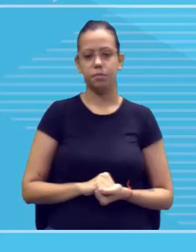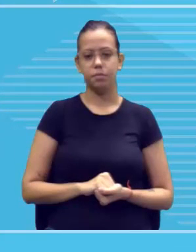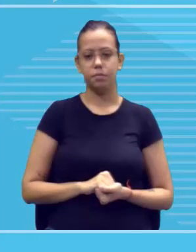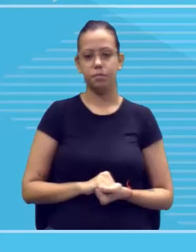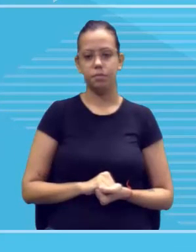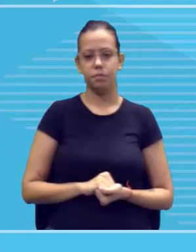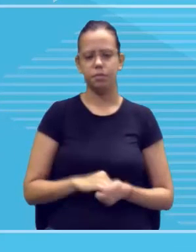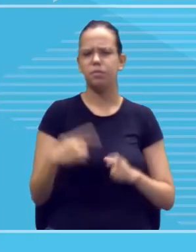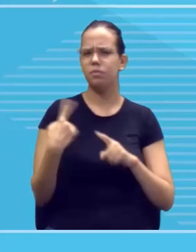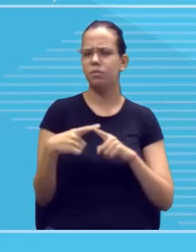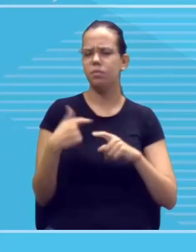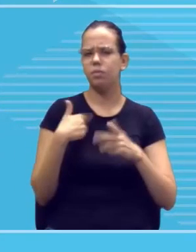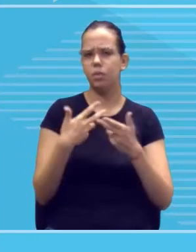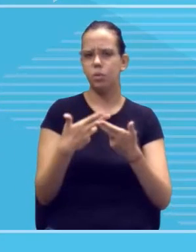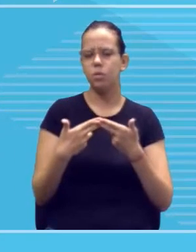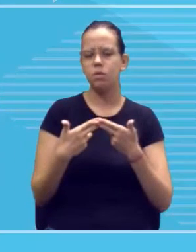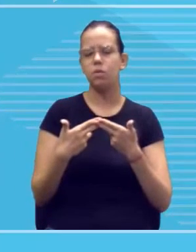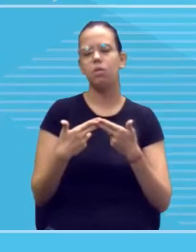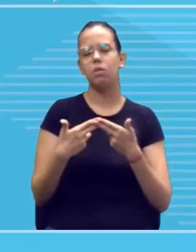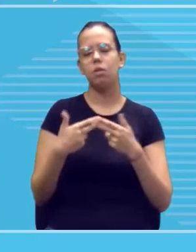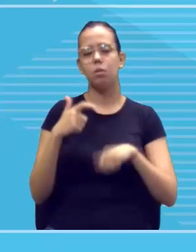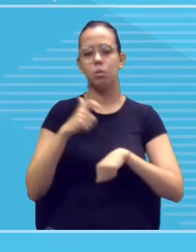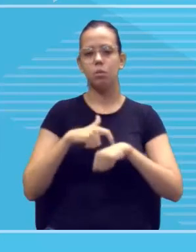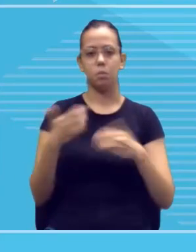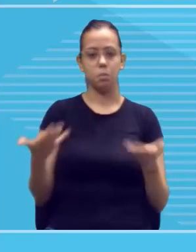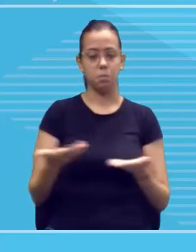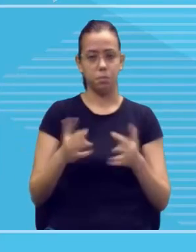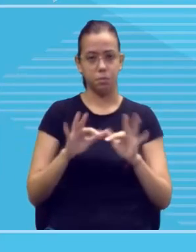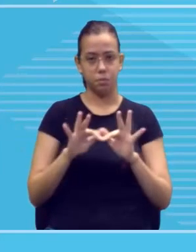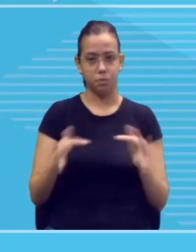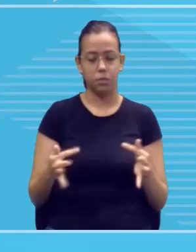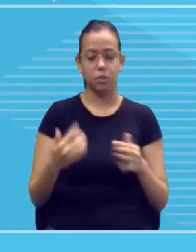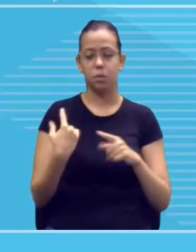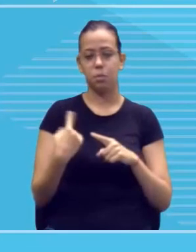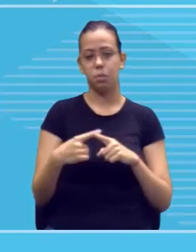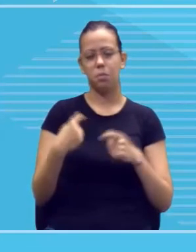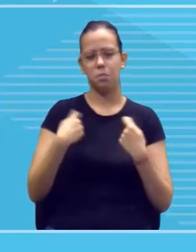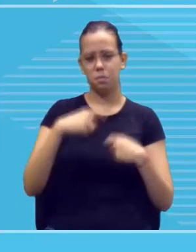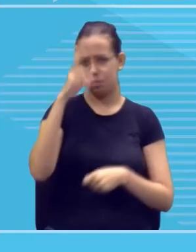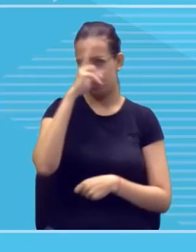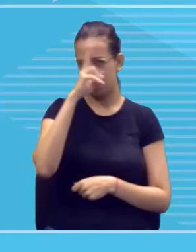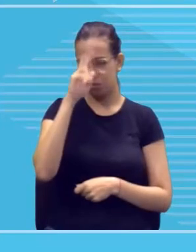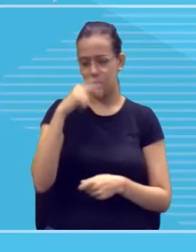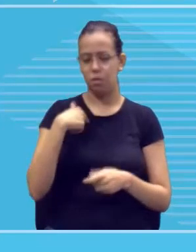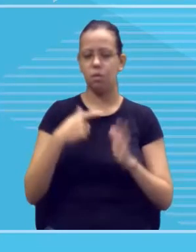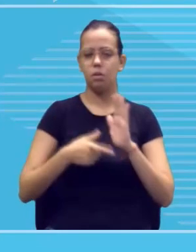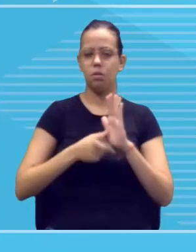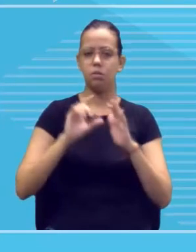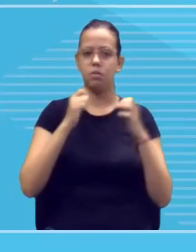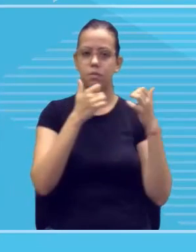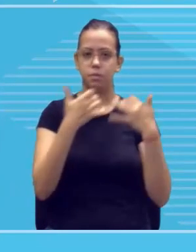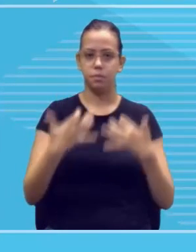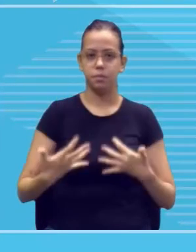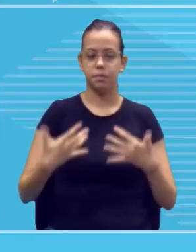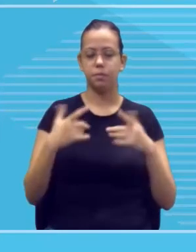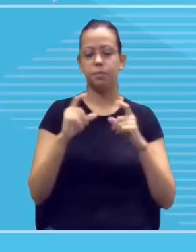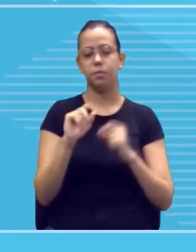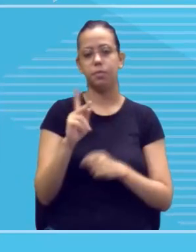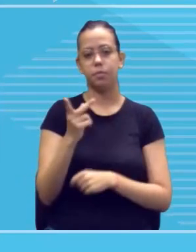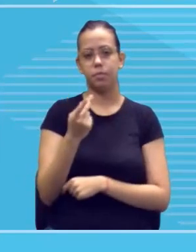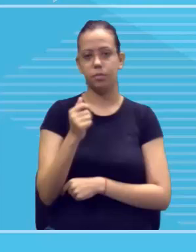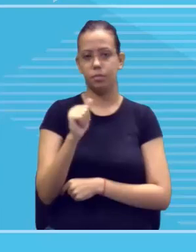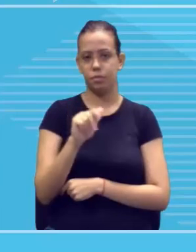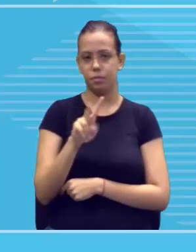aí não sei porque que eu utilizei aí como presente simples porque senão você deve lembrar que eu mostrei mais cedo esse have